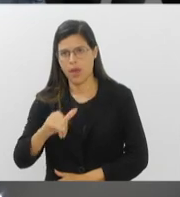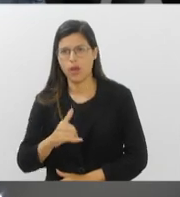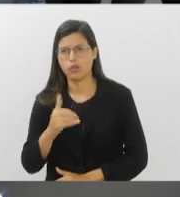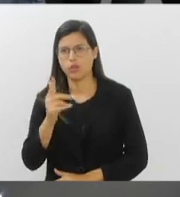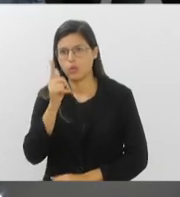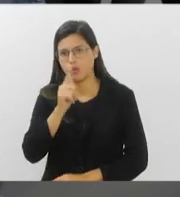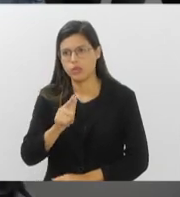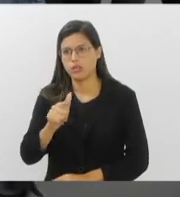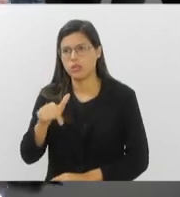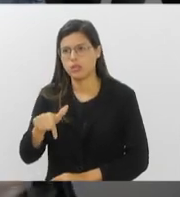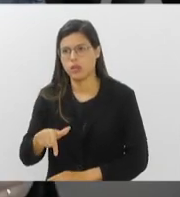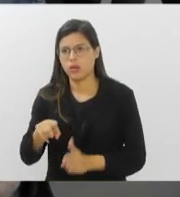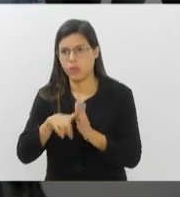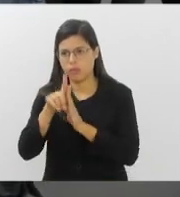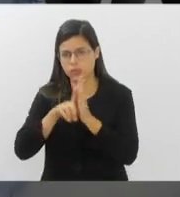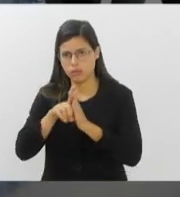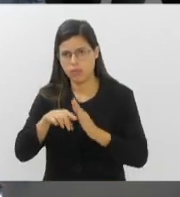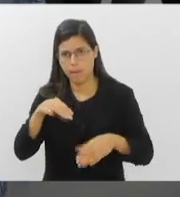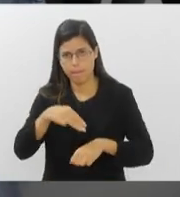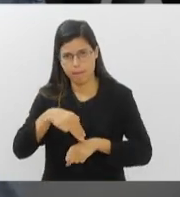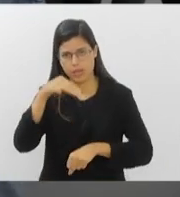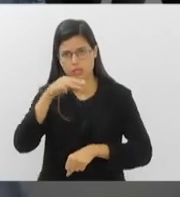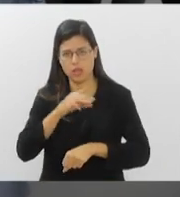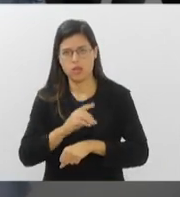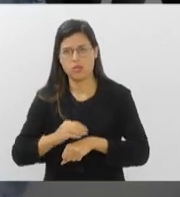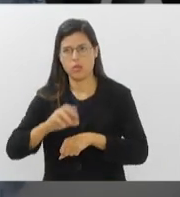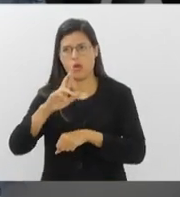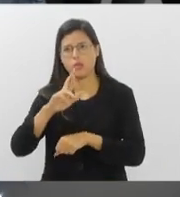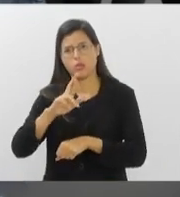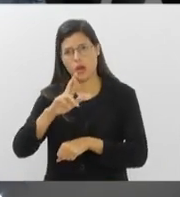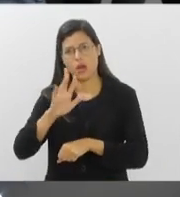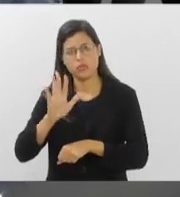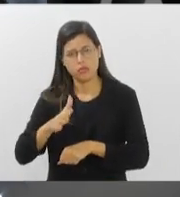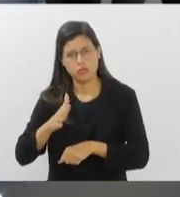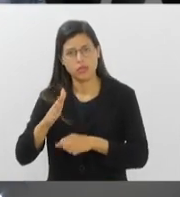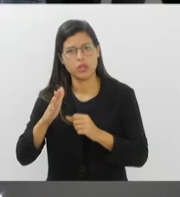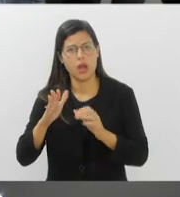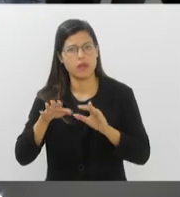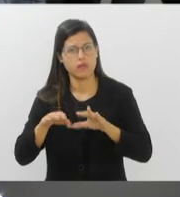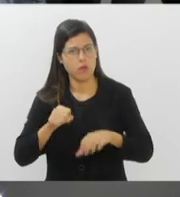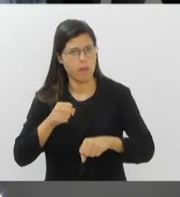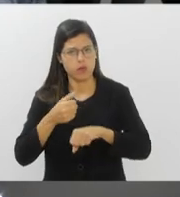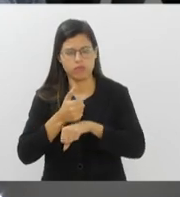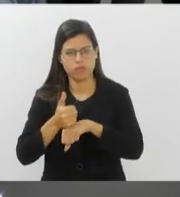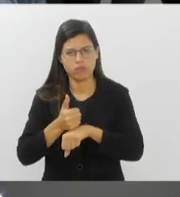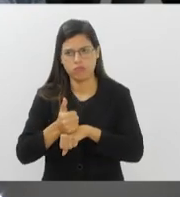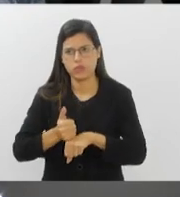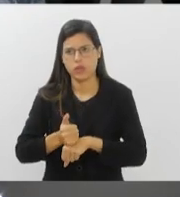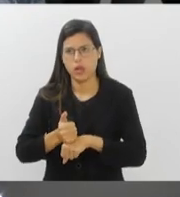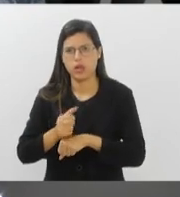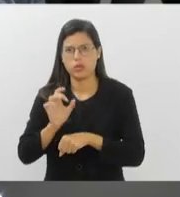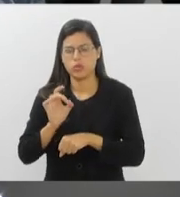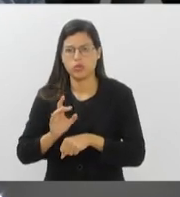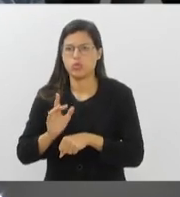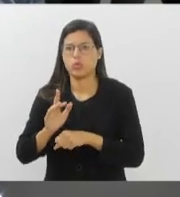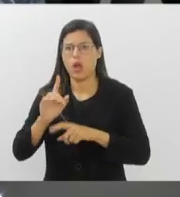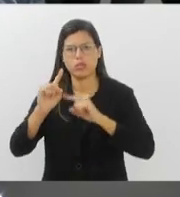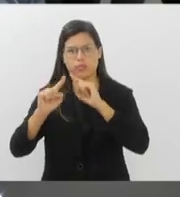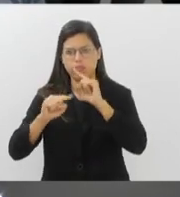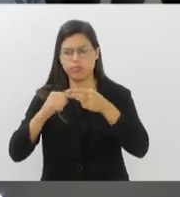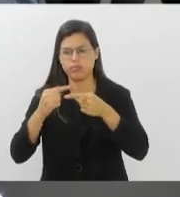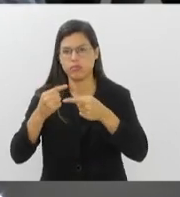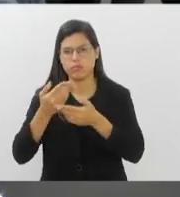o projeto dá o recorte para mestrado e doutorado, ele já é formado numa profissão, ele está se especializando através de um curso de